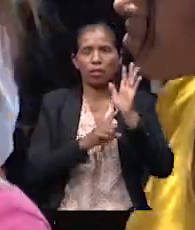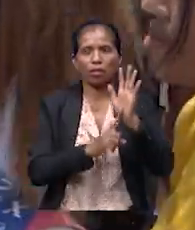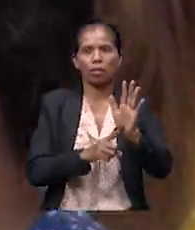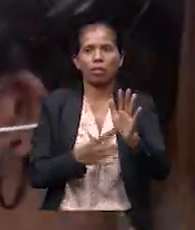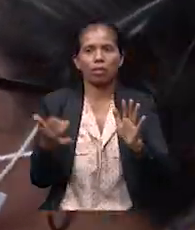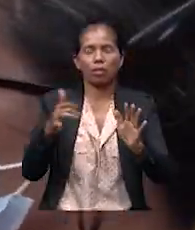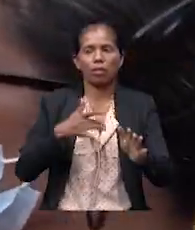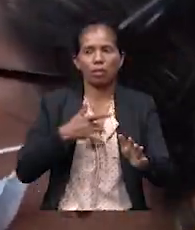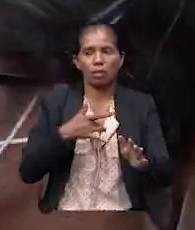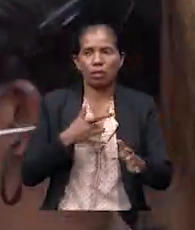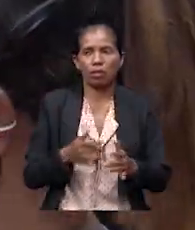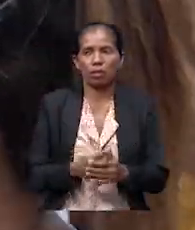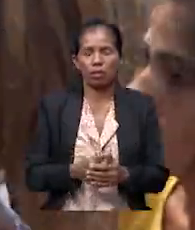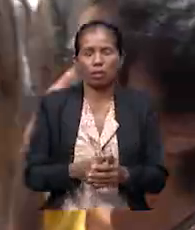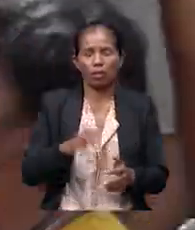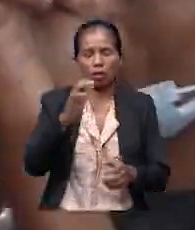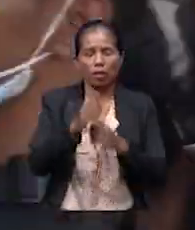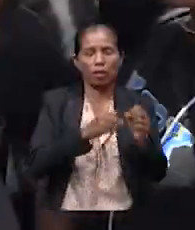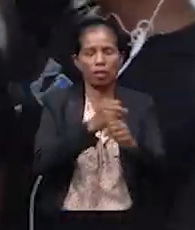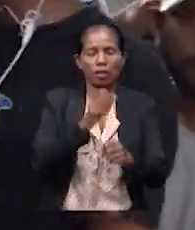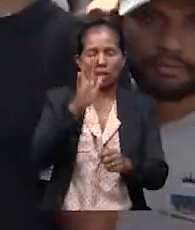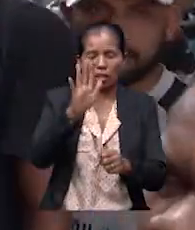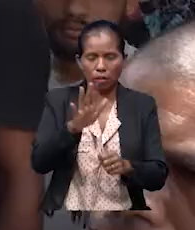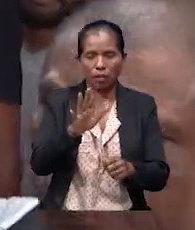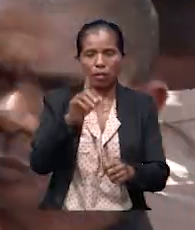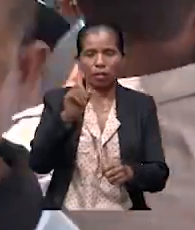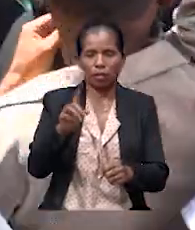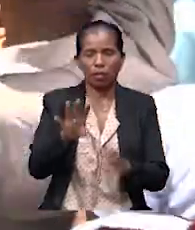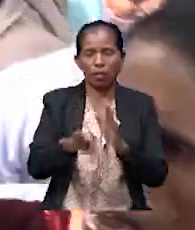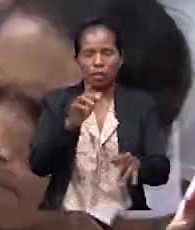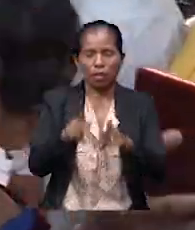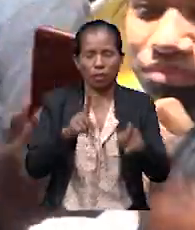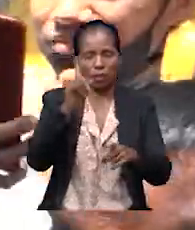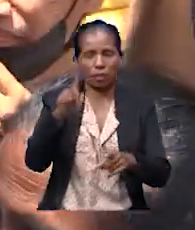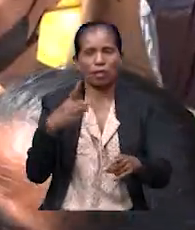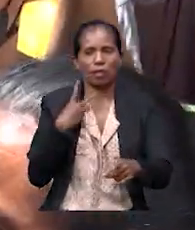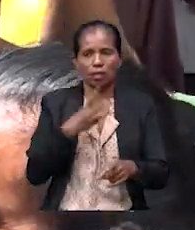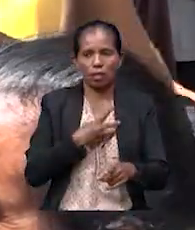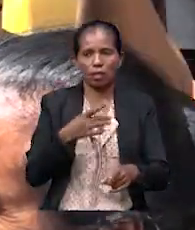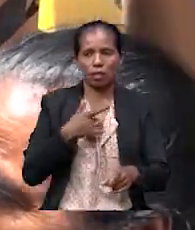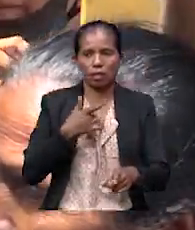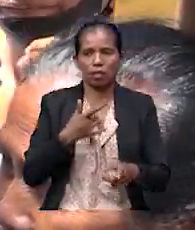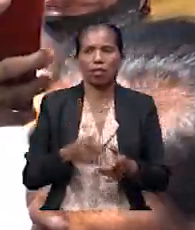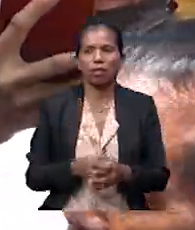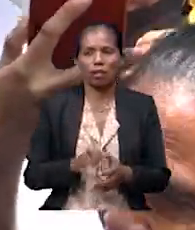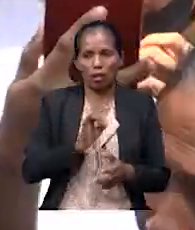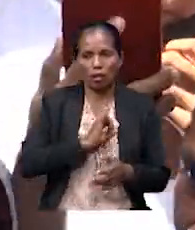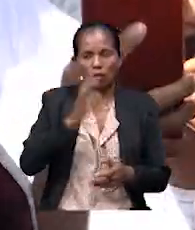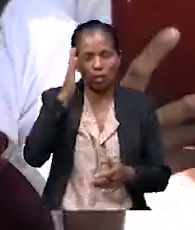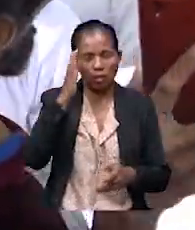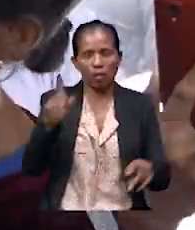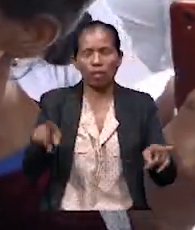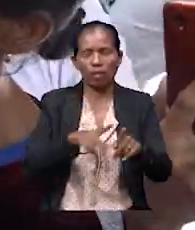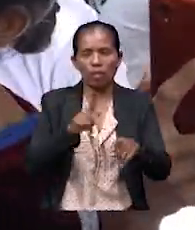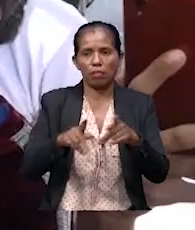anos en batida en 5 anos de leida ele é mai da tsaita no banco do vitalat italatuir o pai da nena e aí da nena hanu en katak under sida down